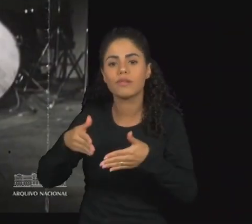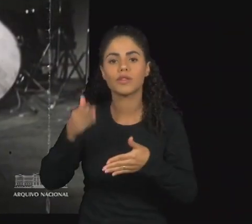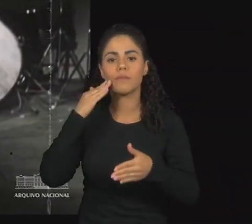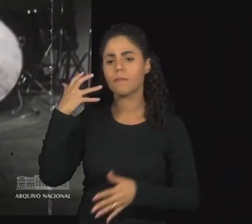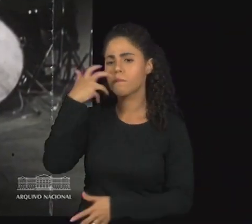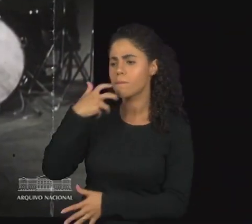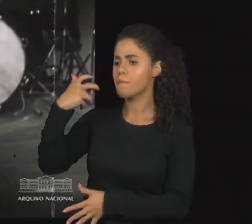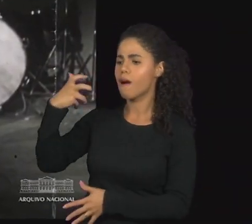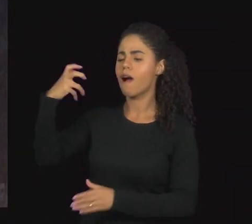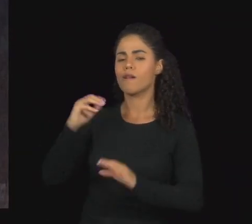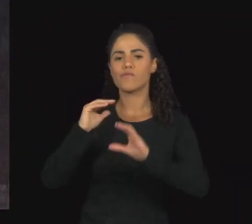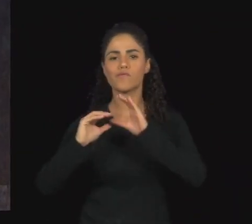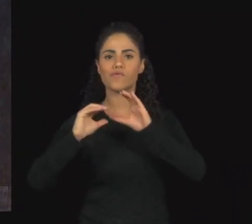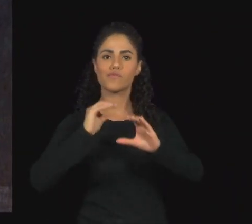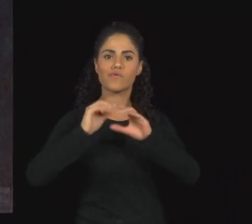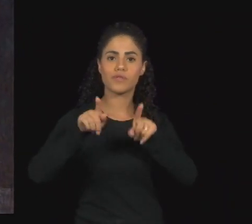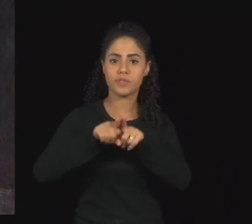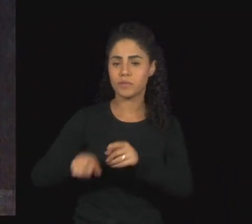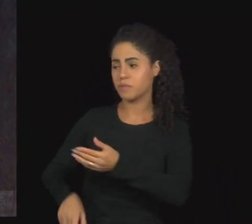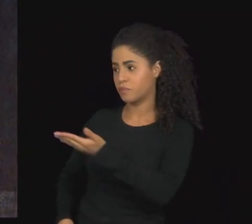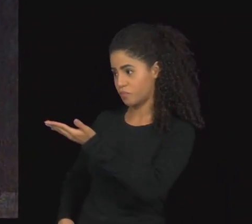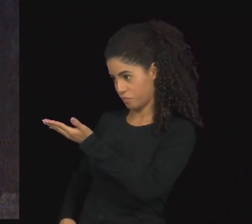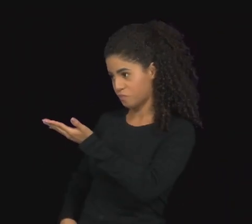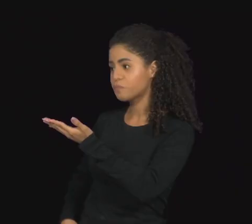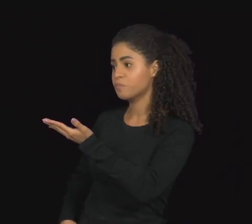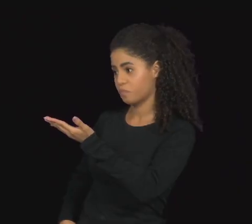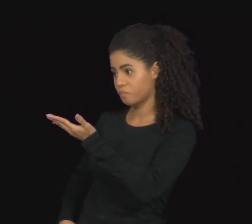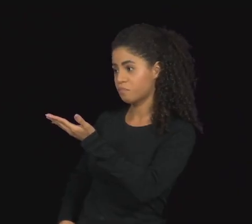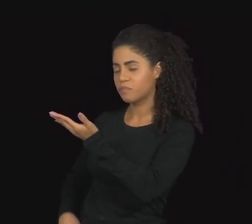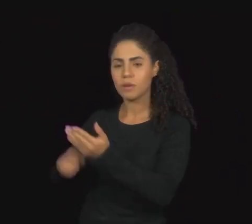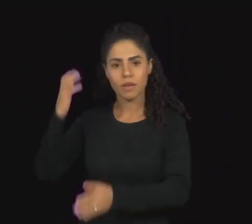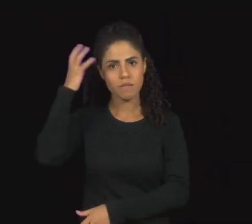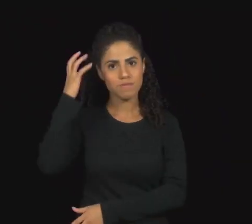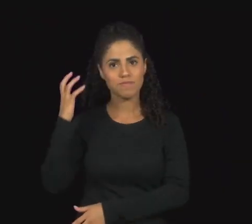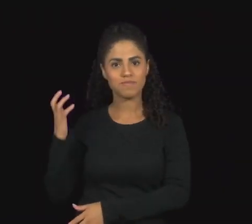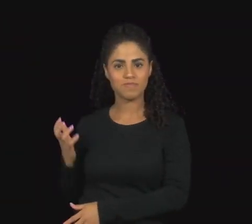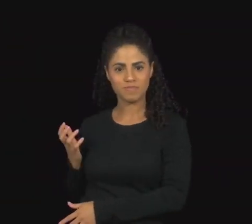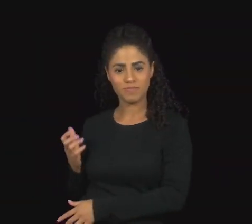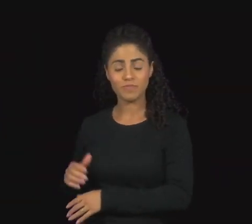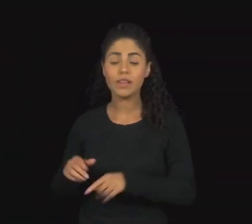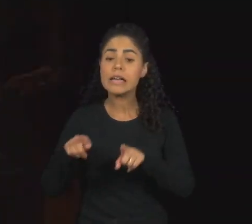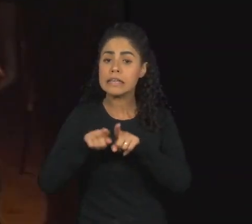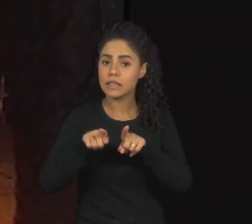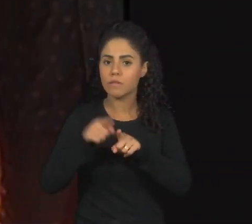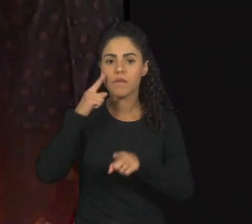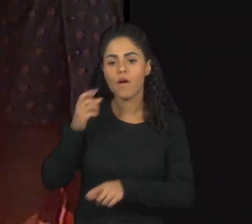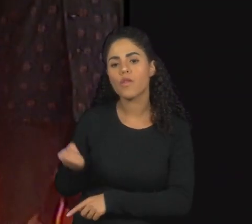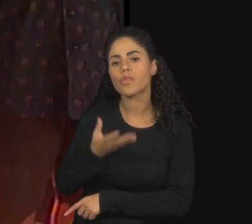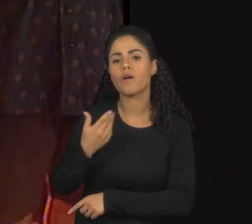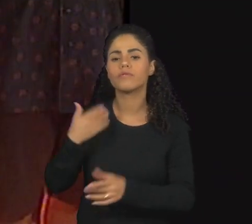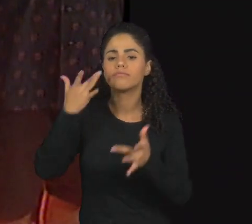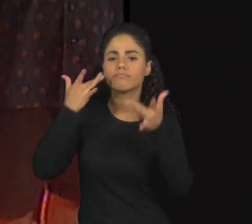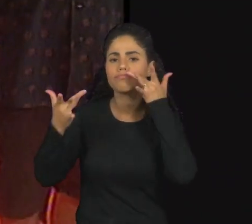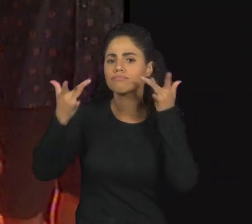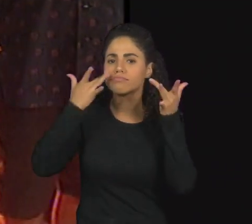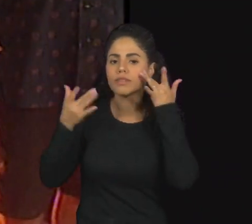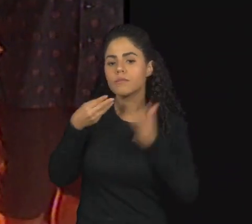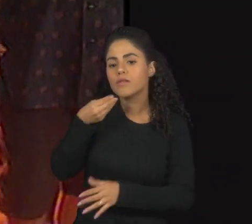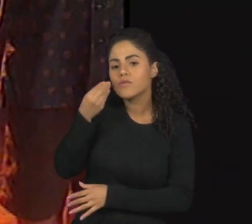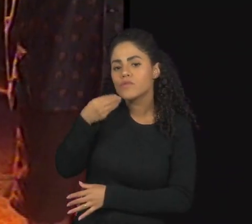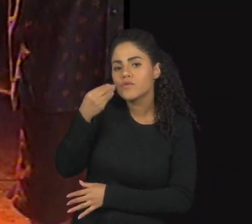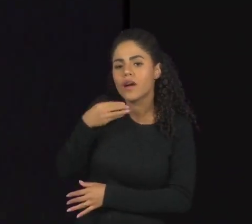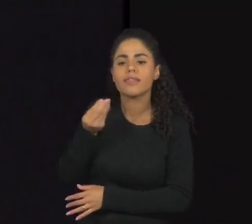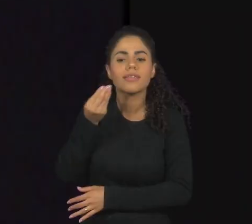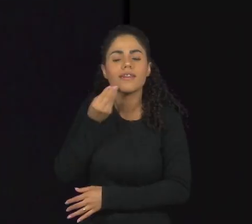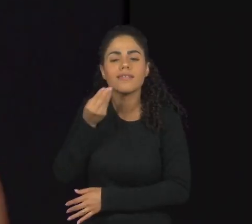musicais, como os das cantoras Marlene e Maria Bethânia. Além das inovações cênicas e do